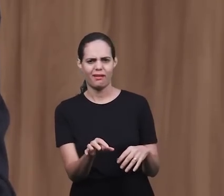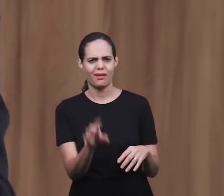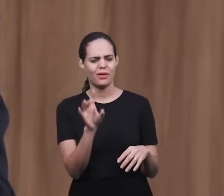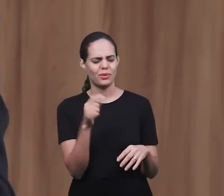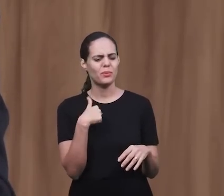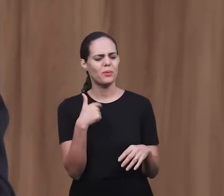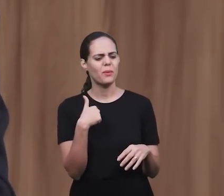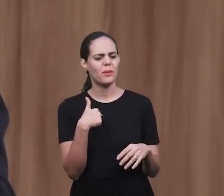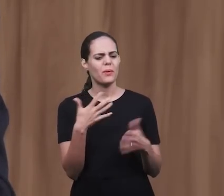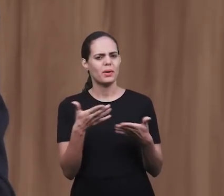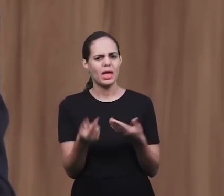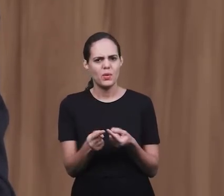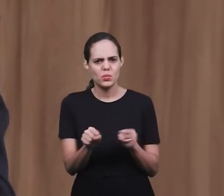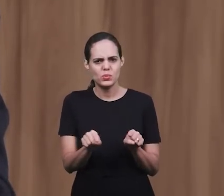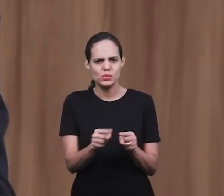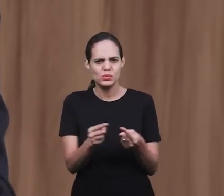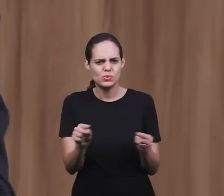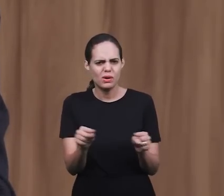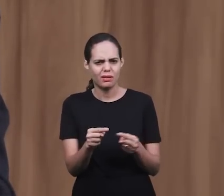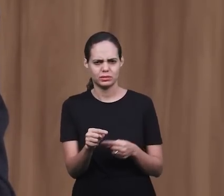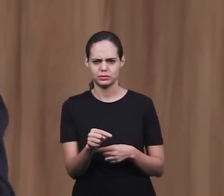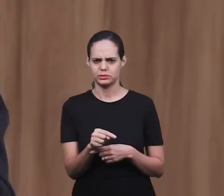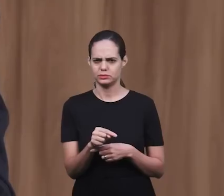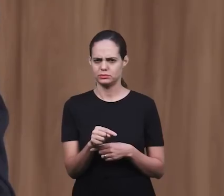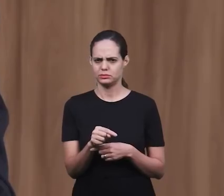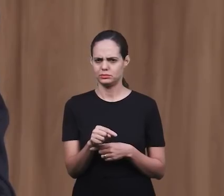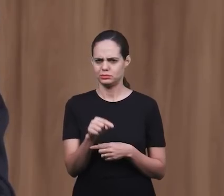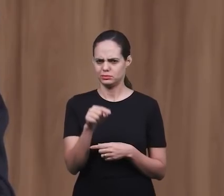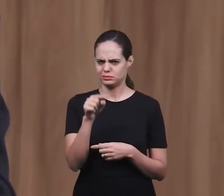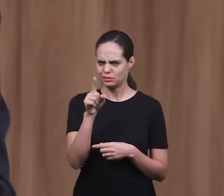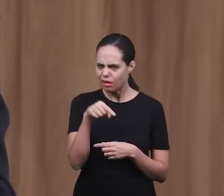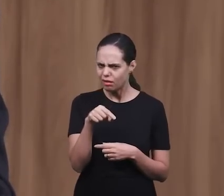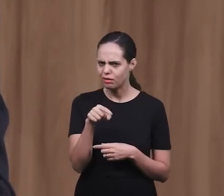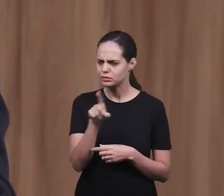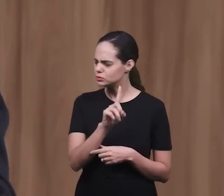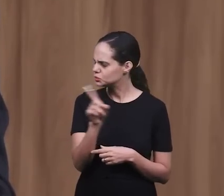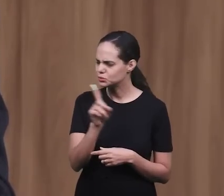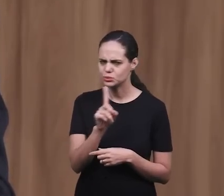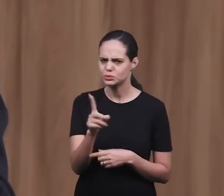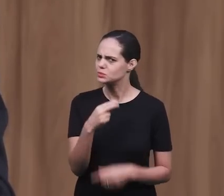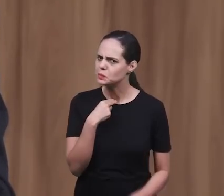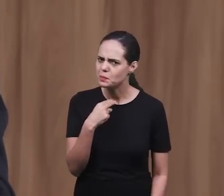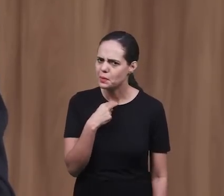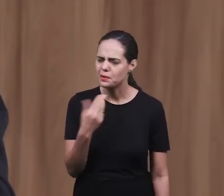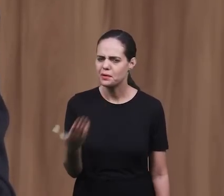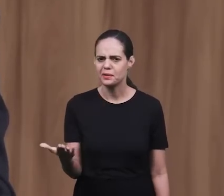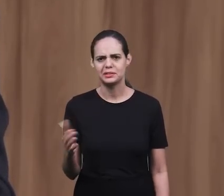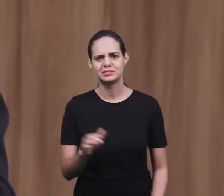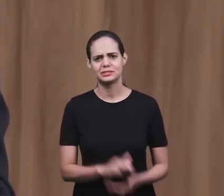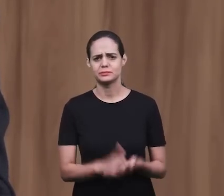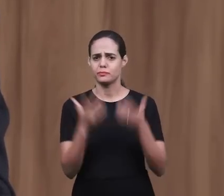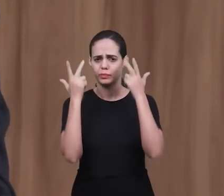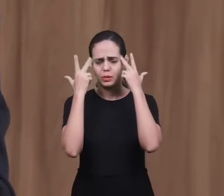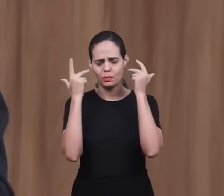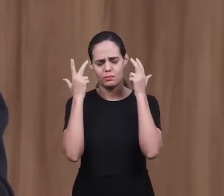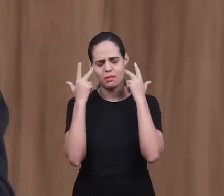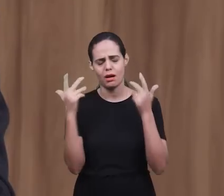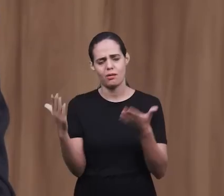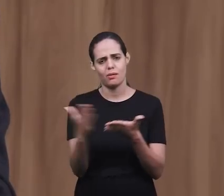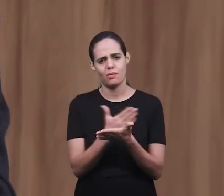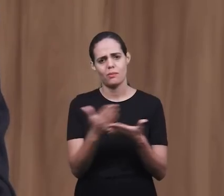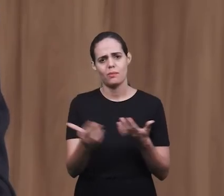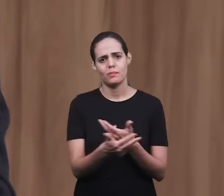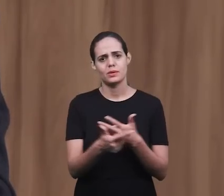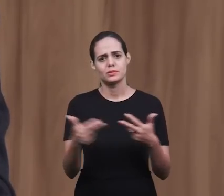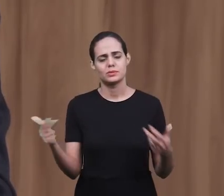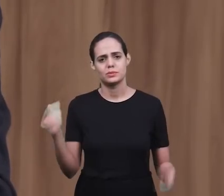da ética do pastor, né? Não é aconselhável isso. Então, era muito comum essas situações acontecerem. E o que é